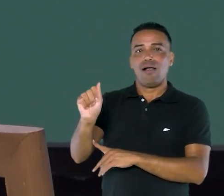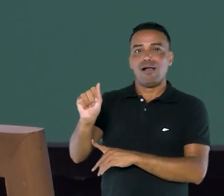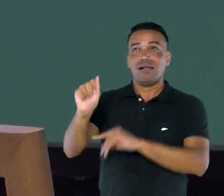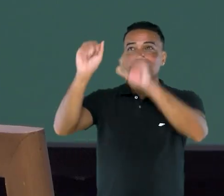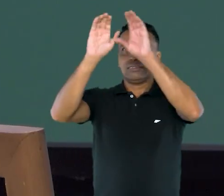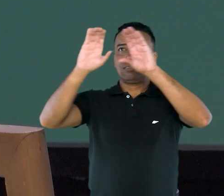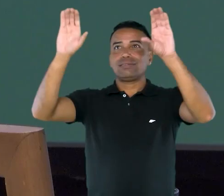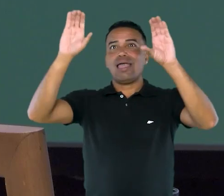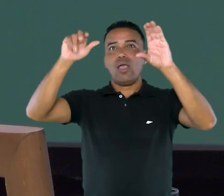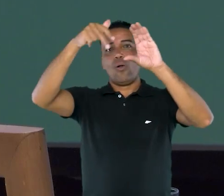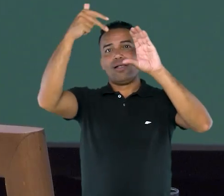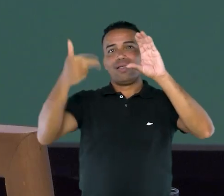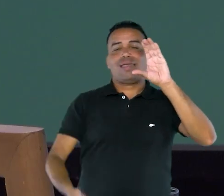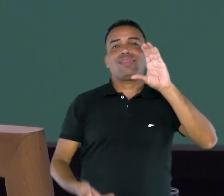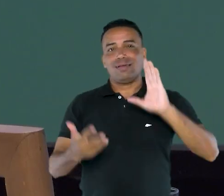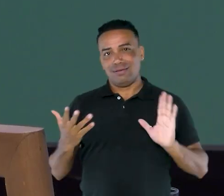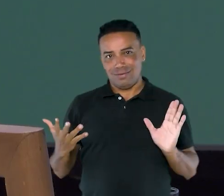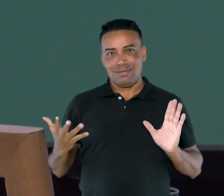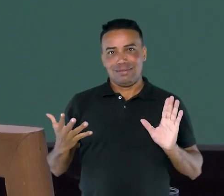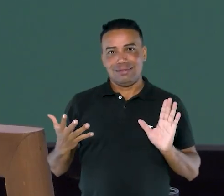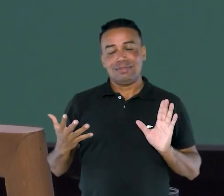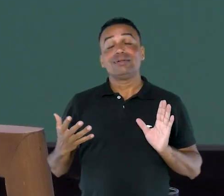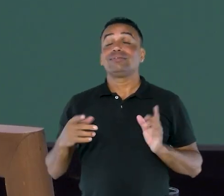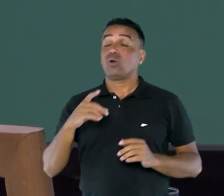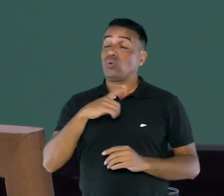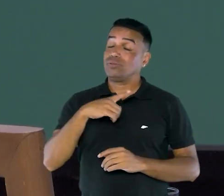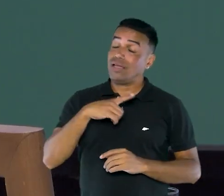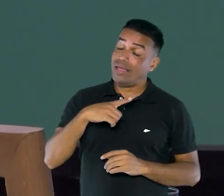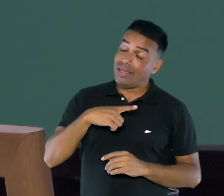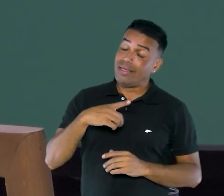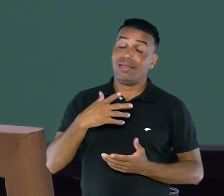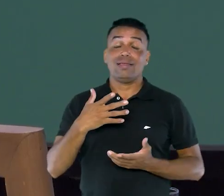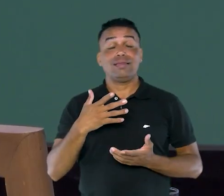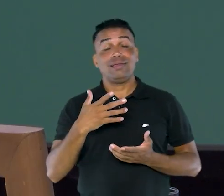dizer assim, toda uma